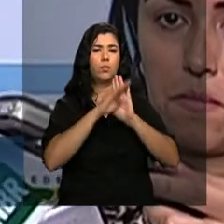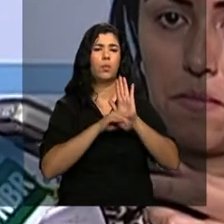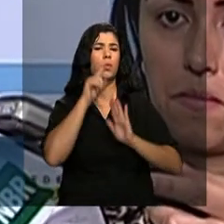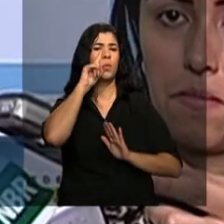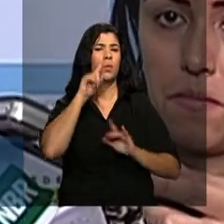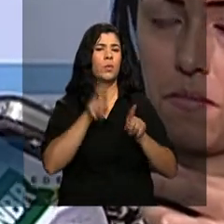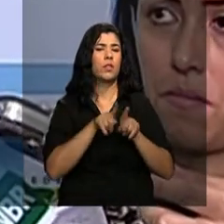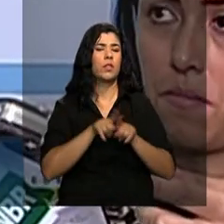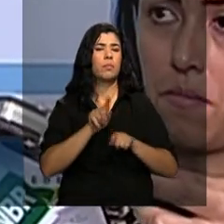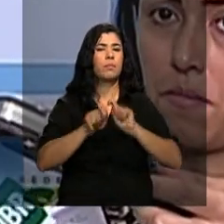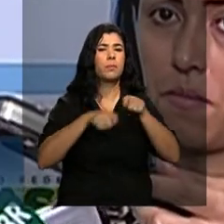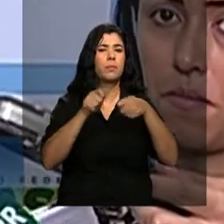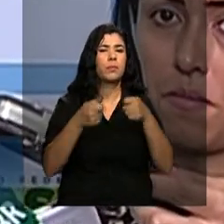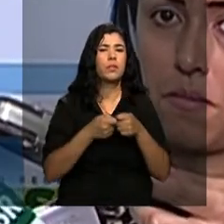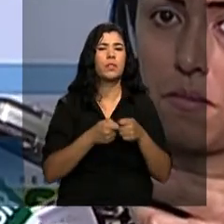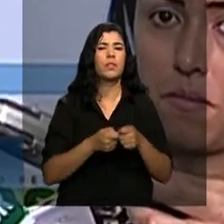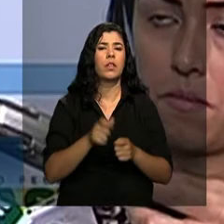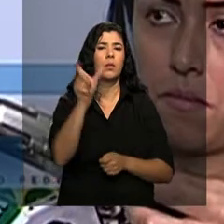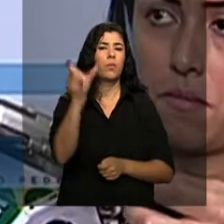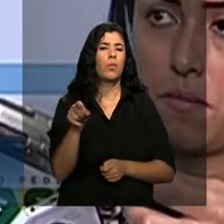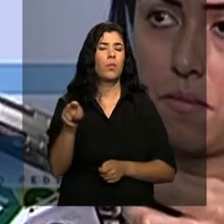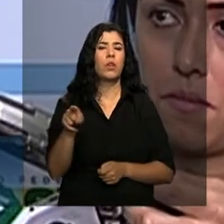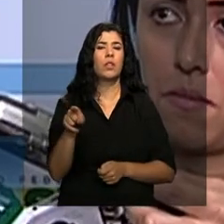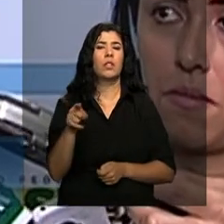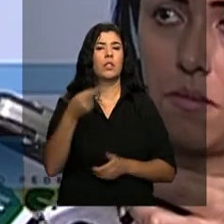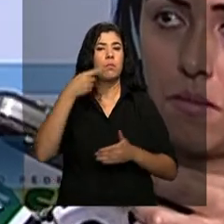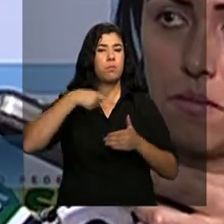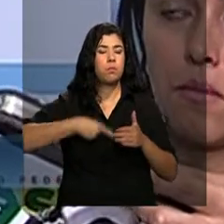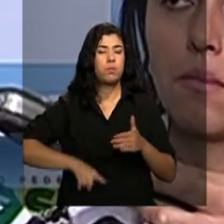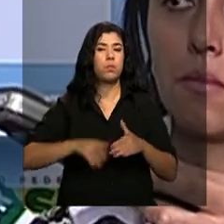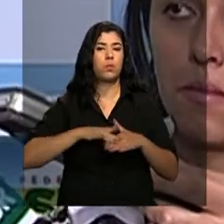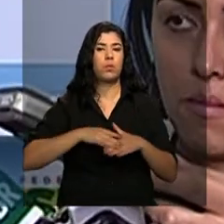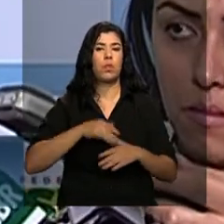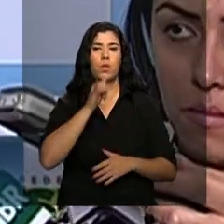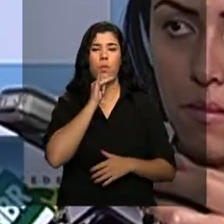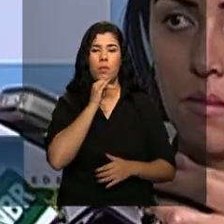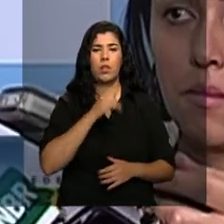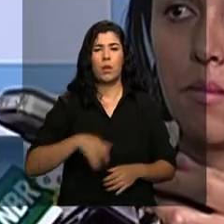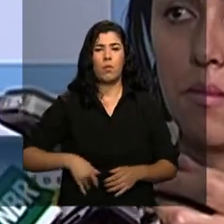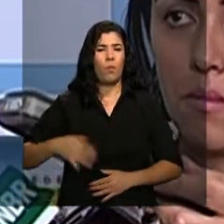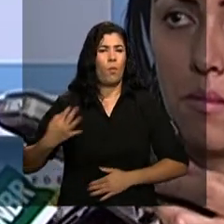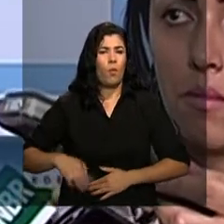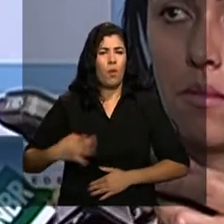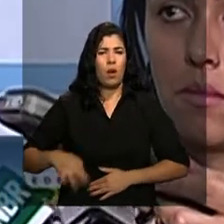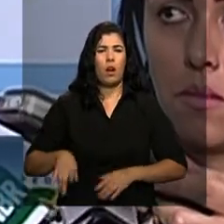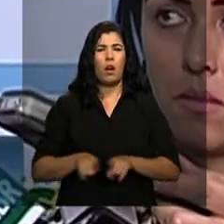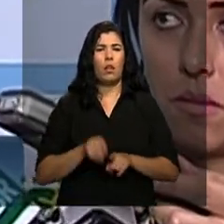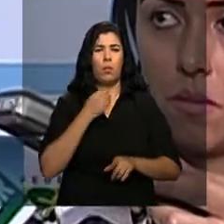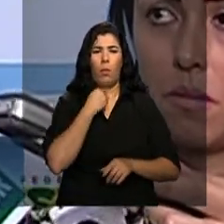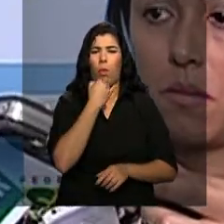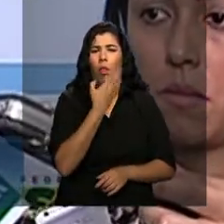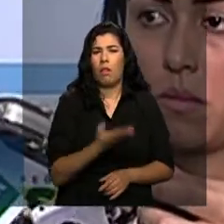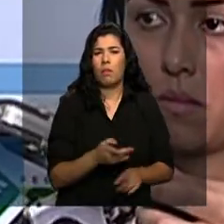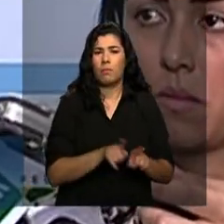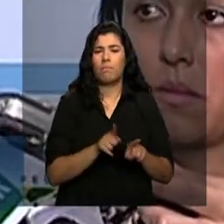pacientes com sinais de agravamento clínico de dengue, dor abdominal contínua e vômitos, tá certo?